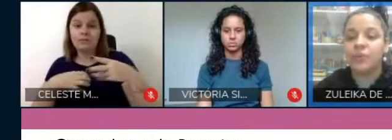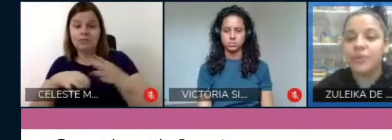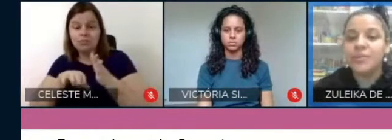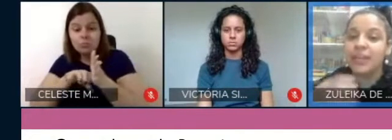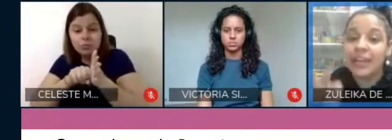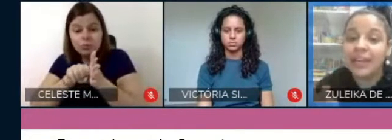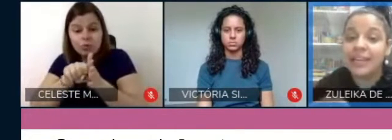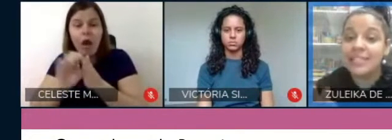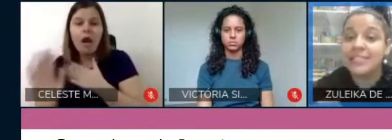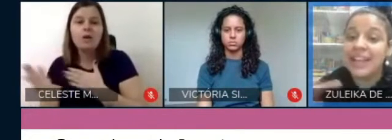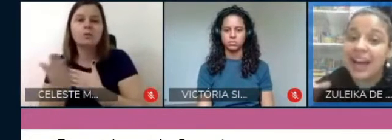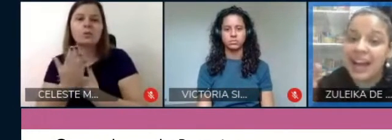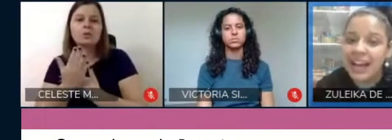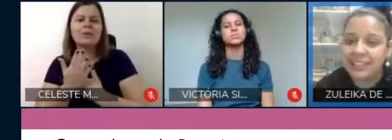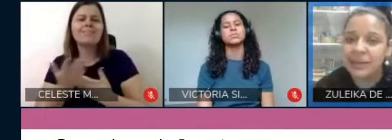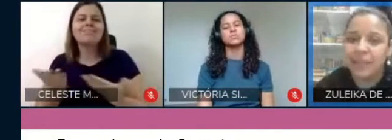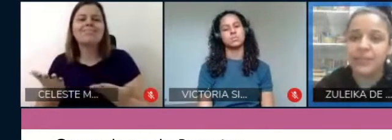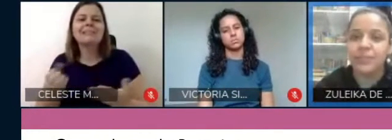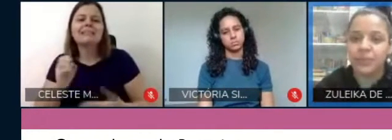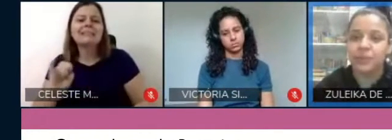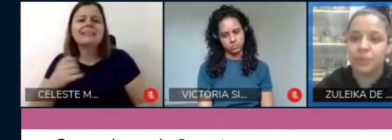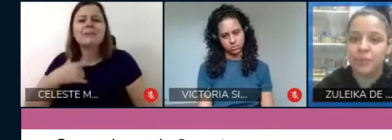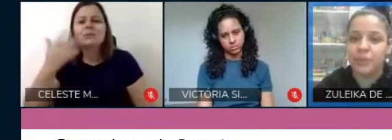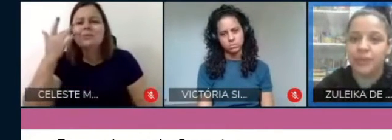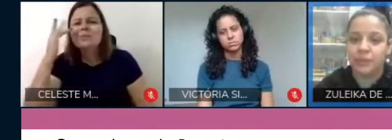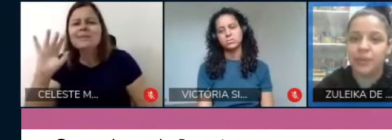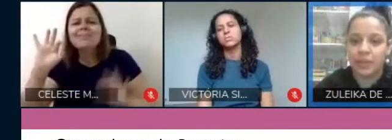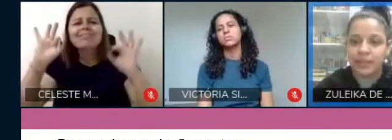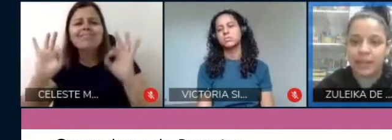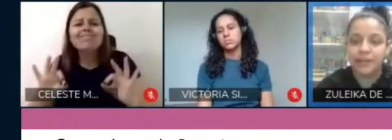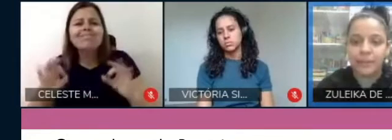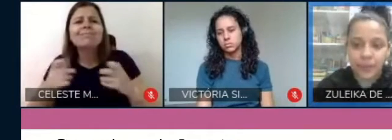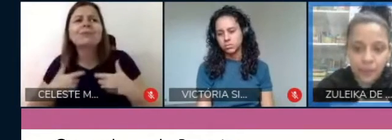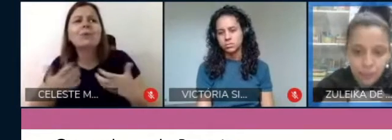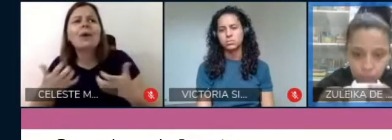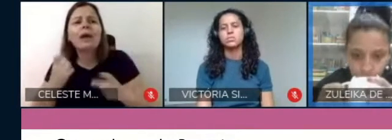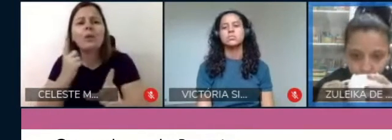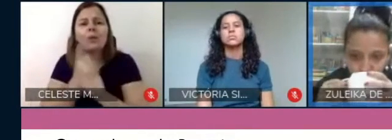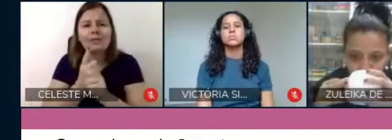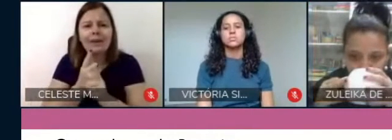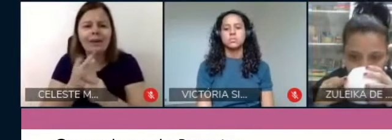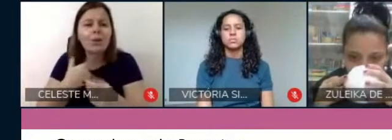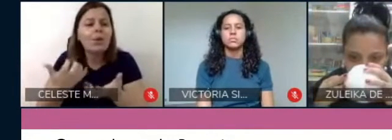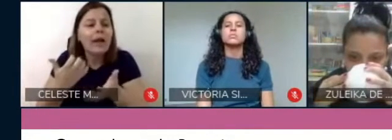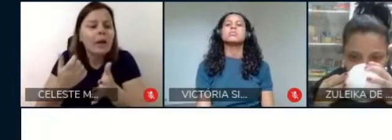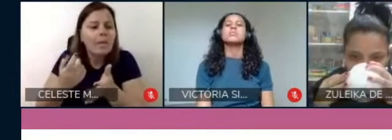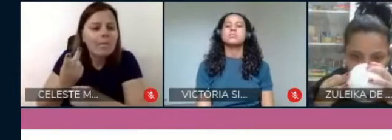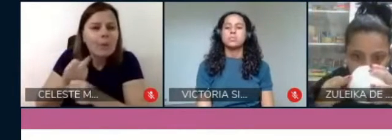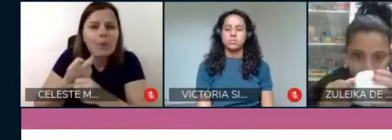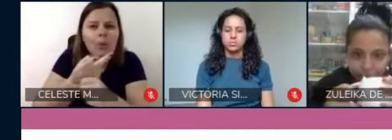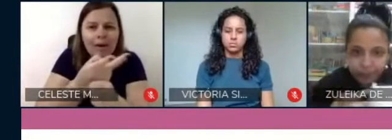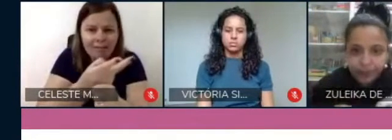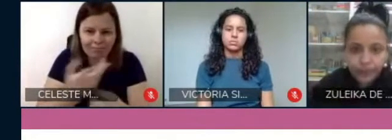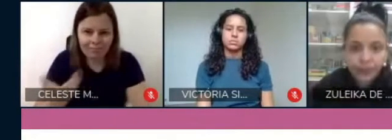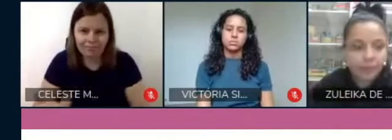ajudar quando eu não sei exatamente o que eu estou procurando, tá?